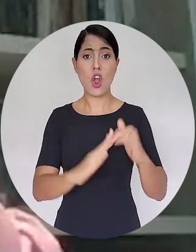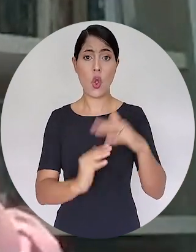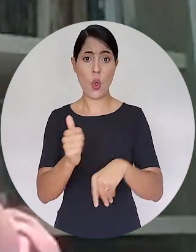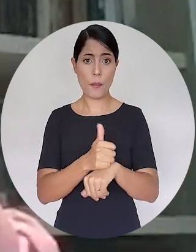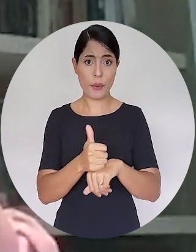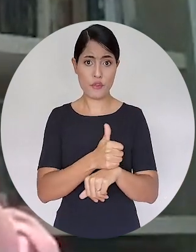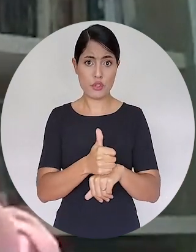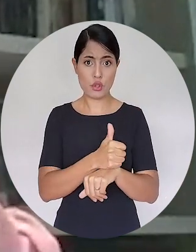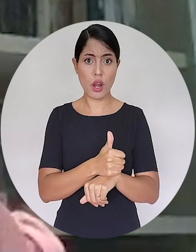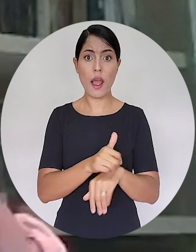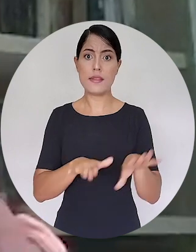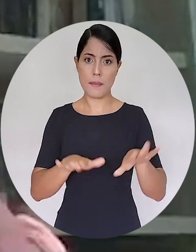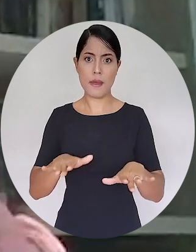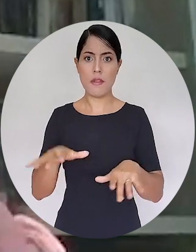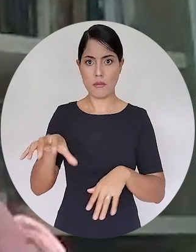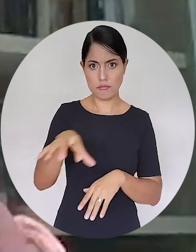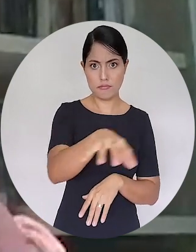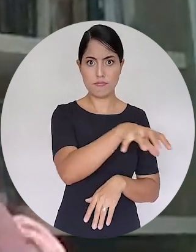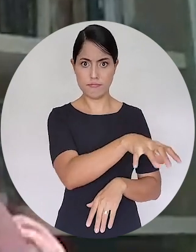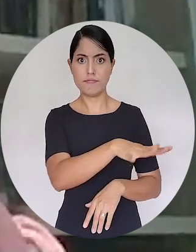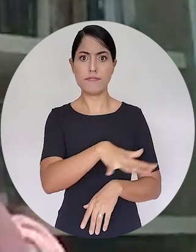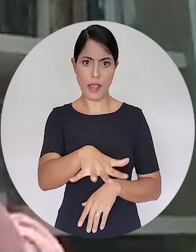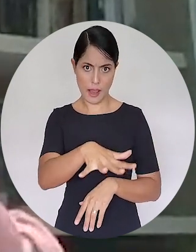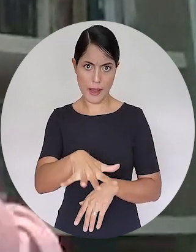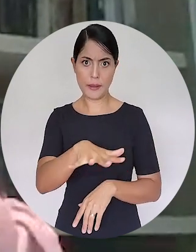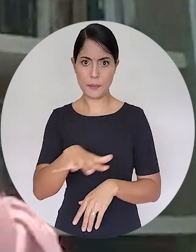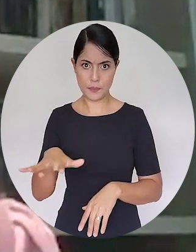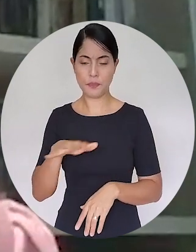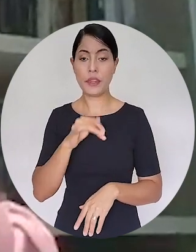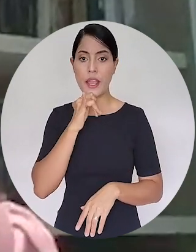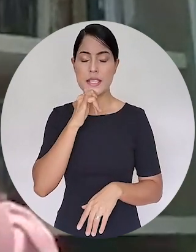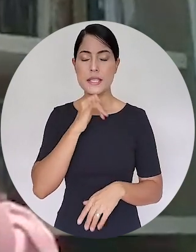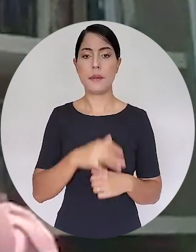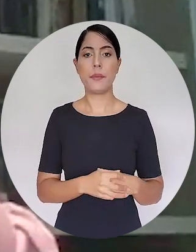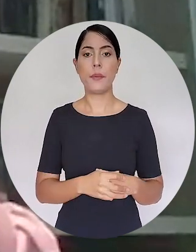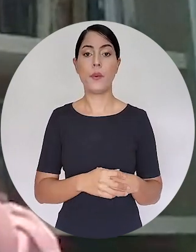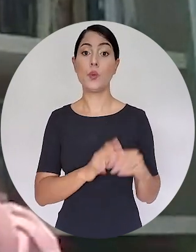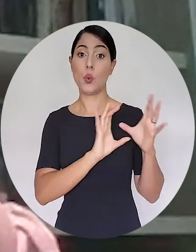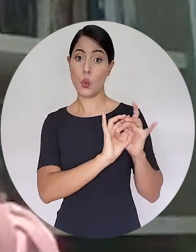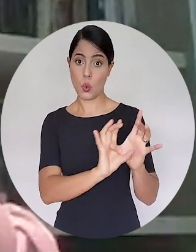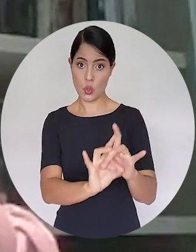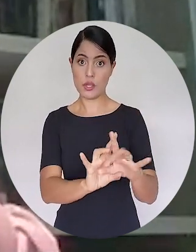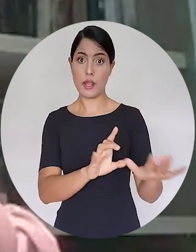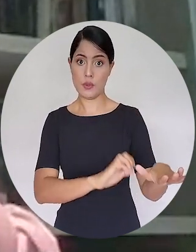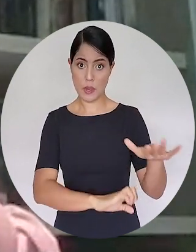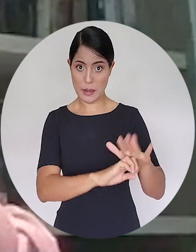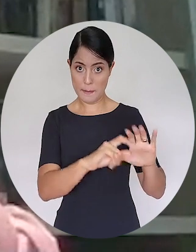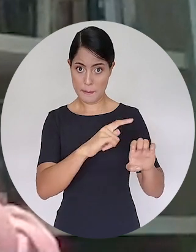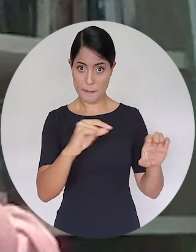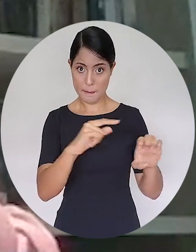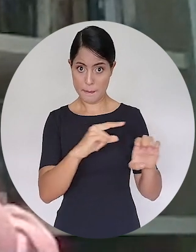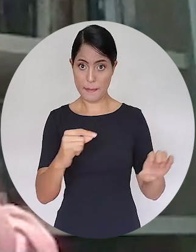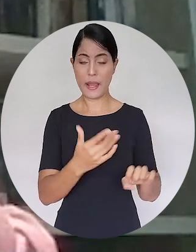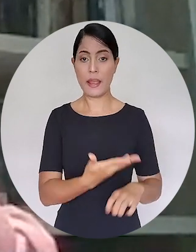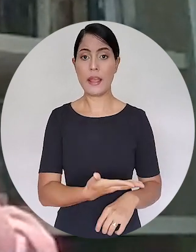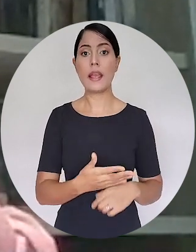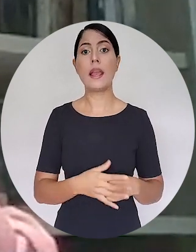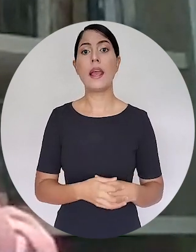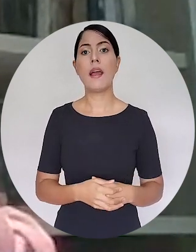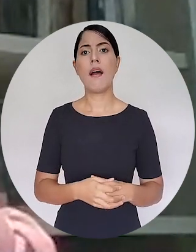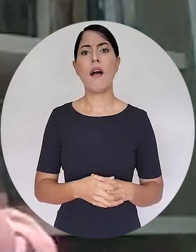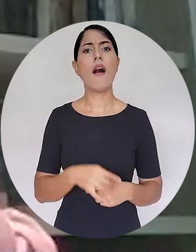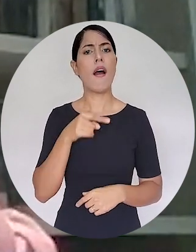que têm mais experiência numa determinada área. Então, no contexto empresarial, a gente